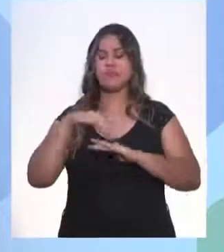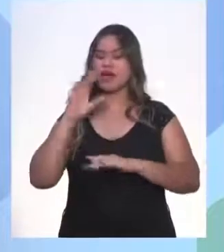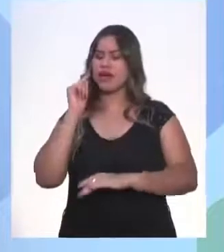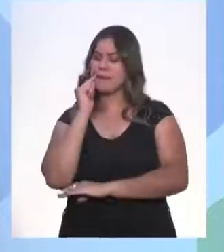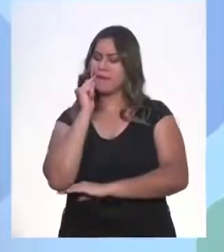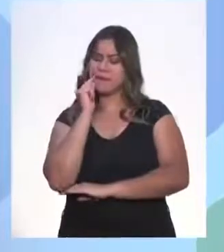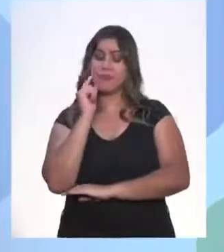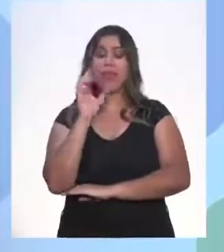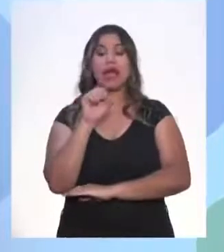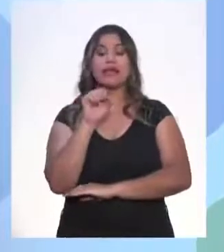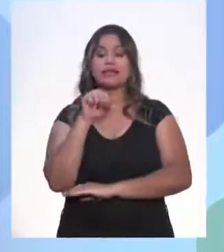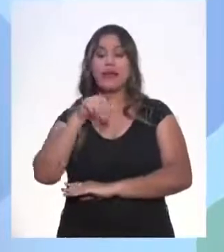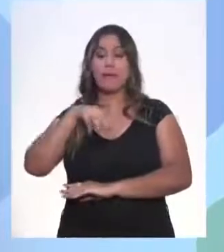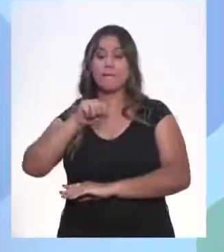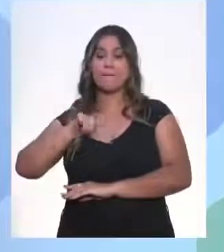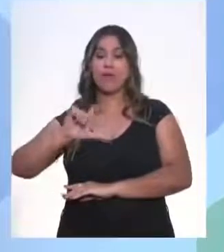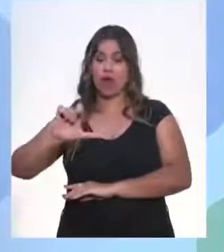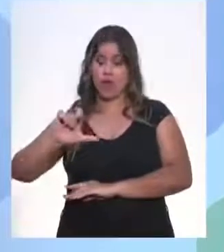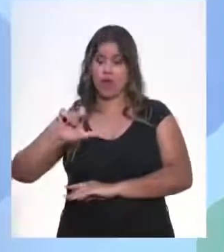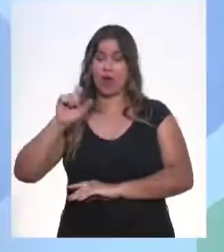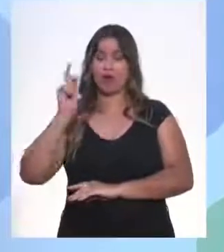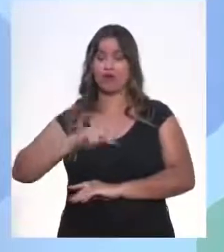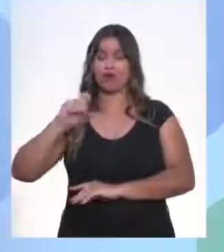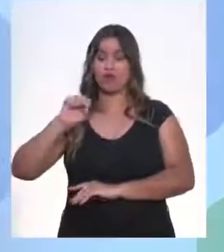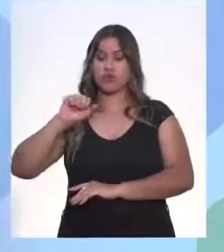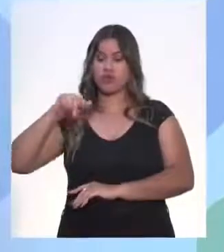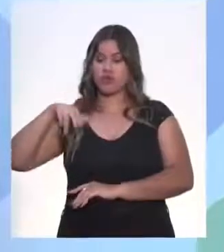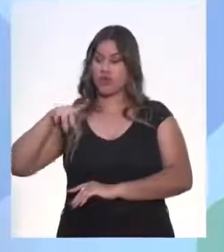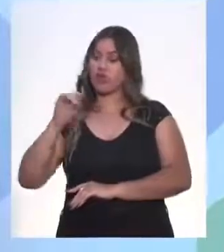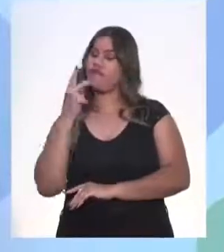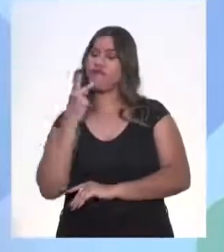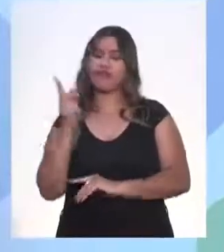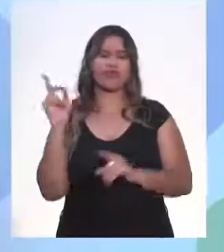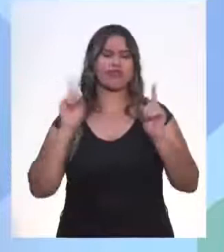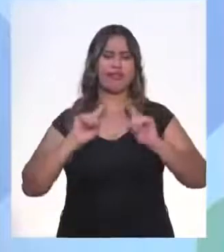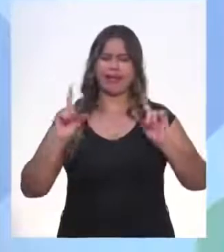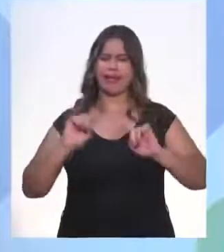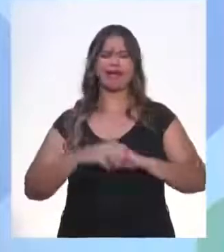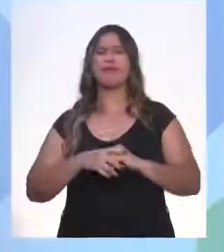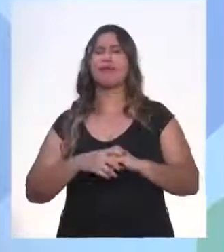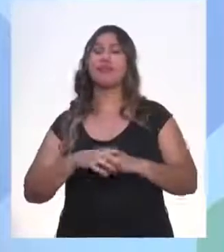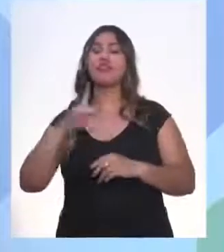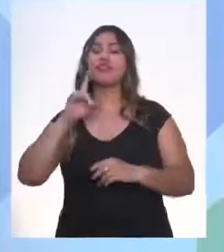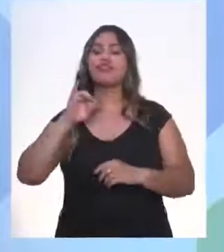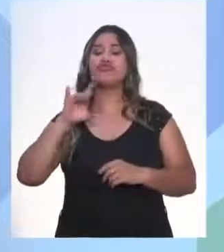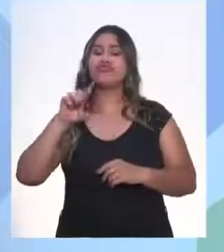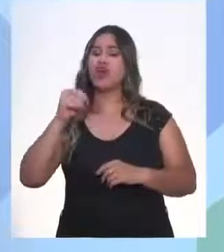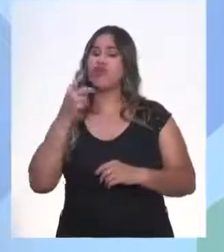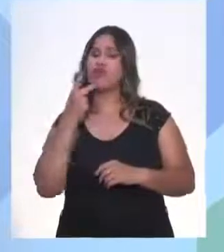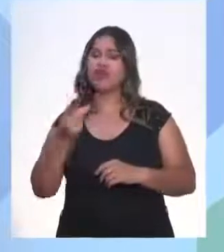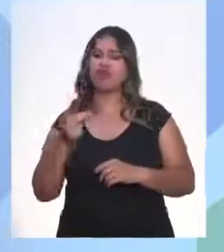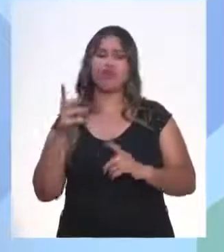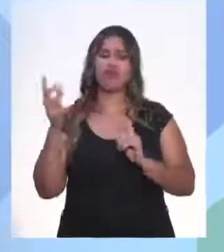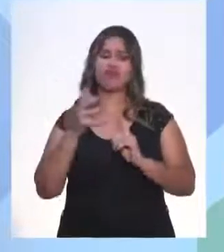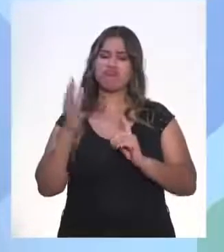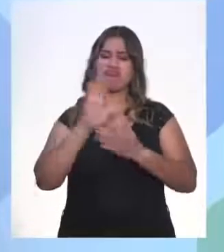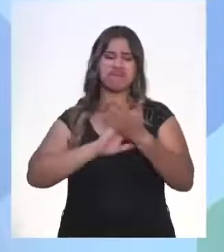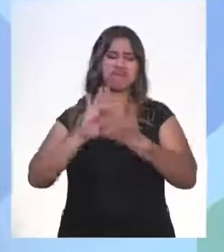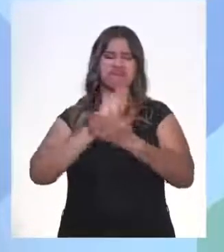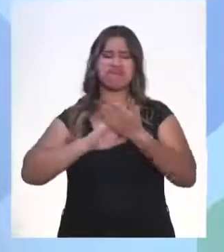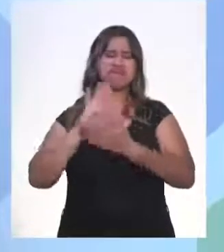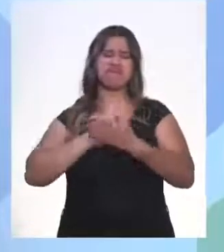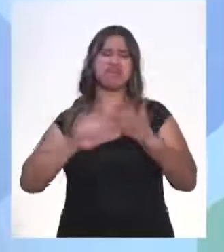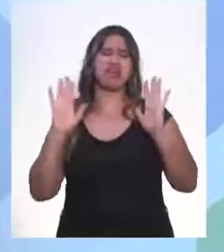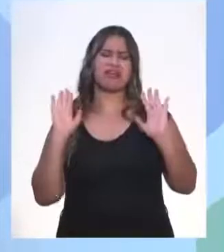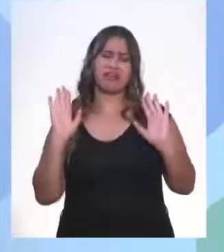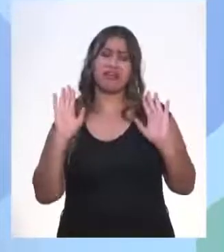É, o Samuel, da professora Sônia, falou que não muda em nada. Do professor Diego, falou que também não, que na minha vida não muda nada. Né?